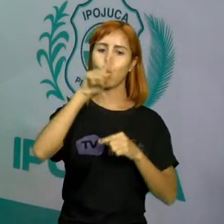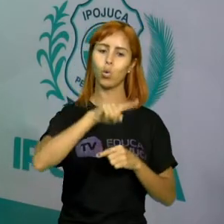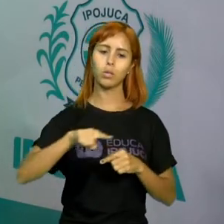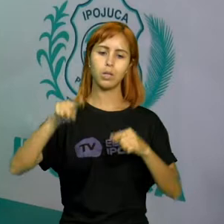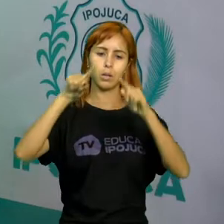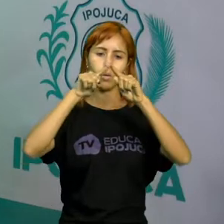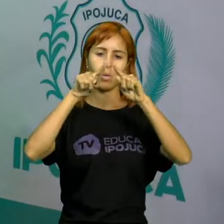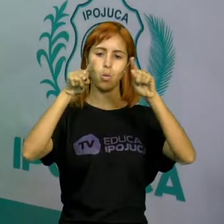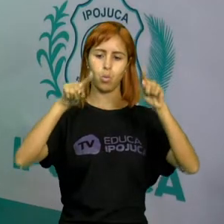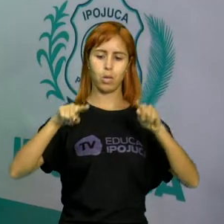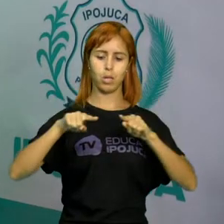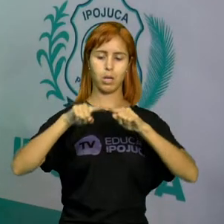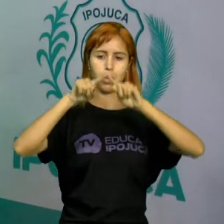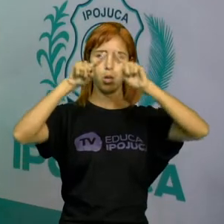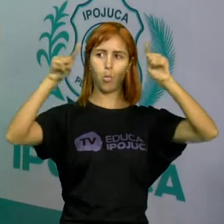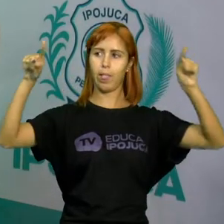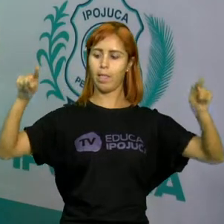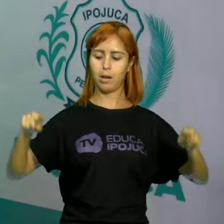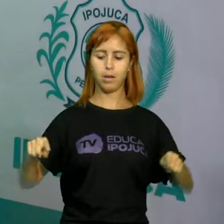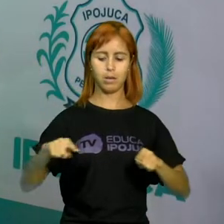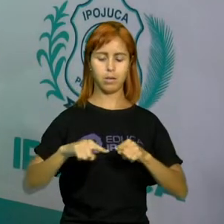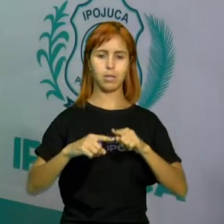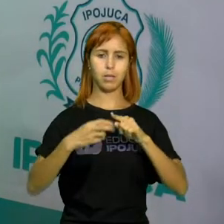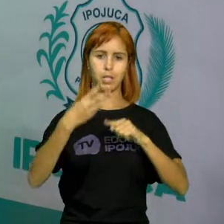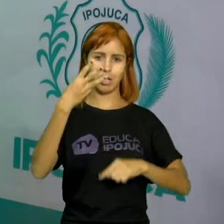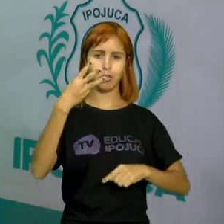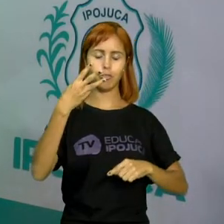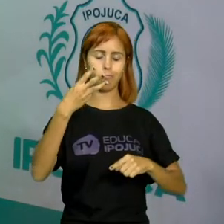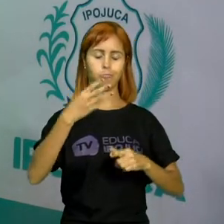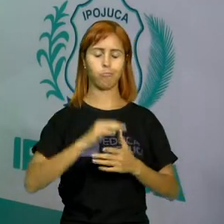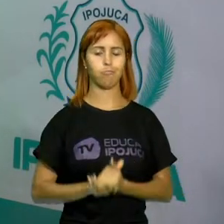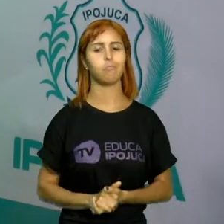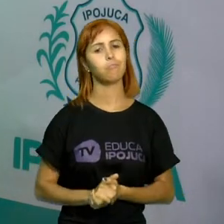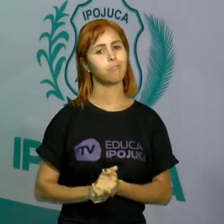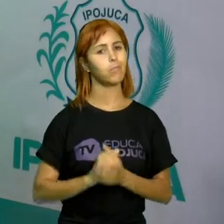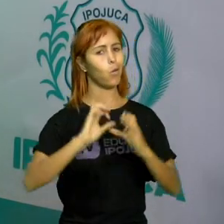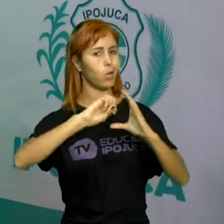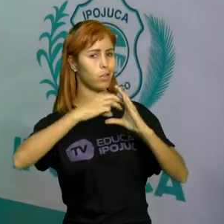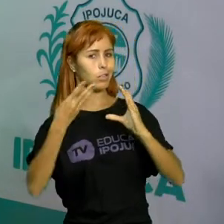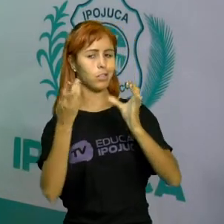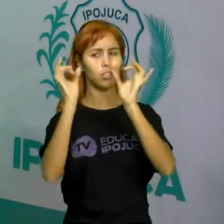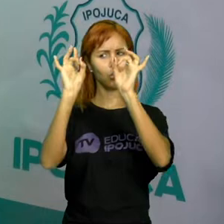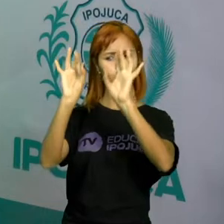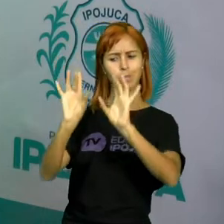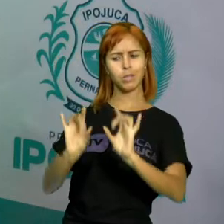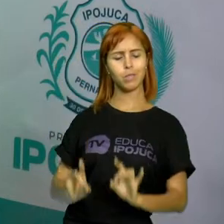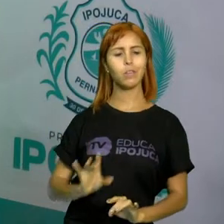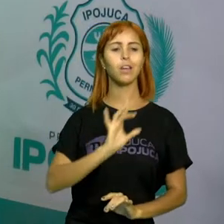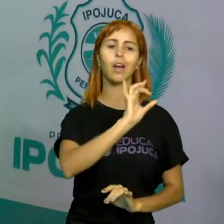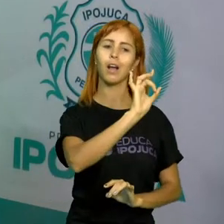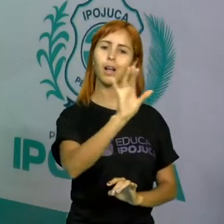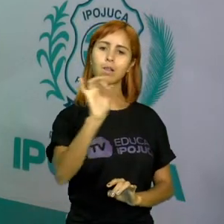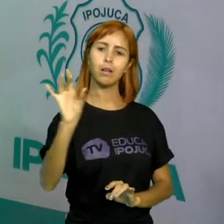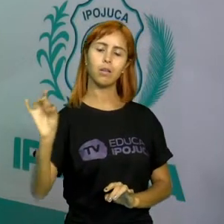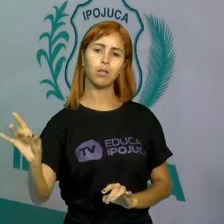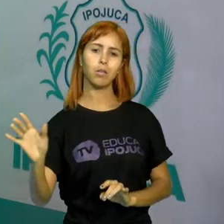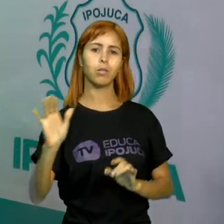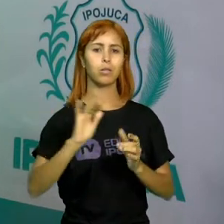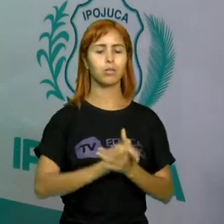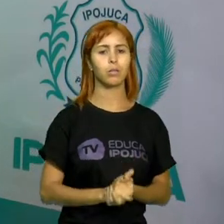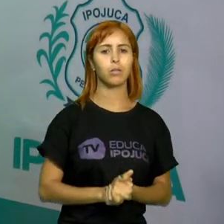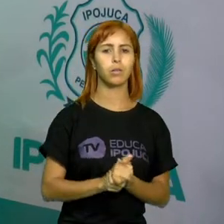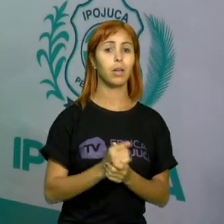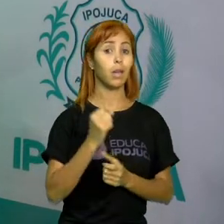o quadrado e o triângulo, com características específicas cada um, as quais são